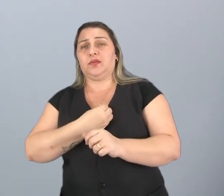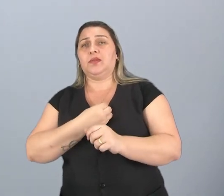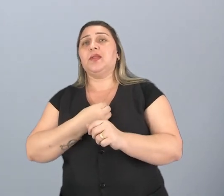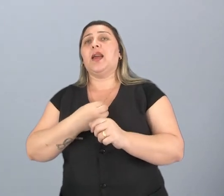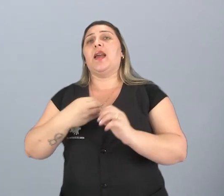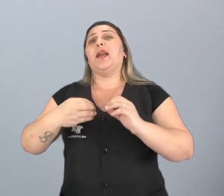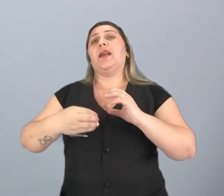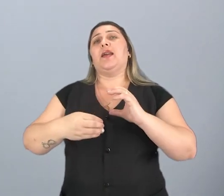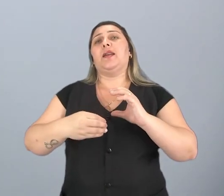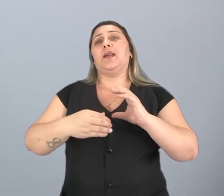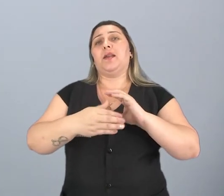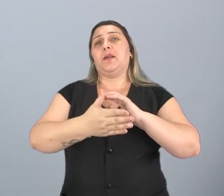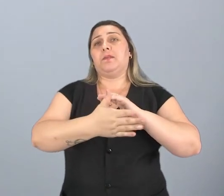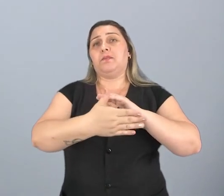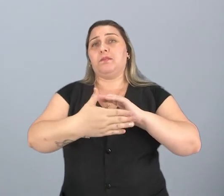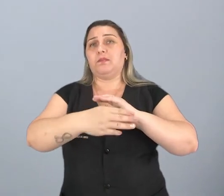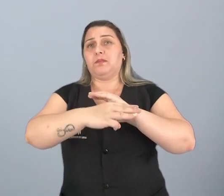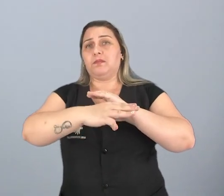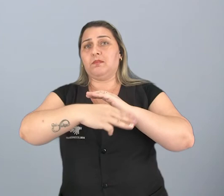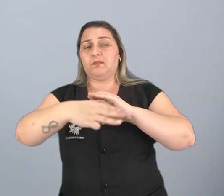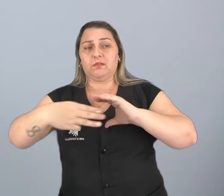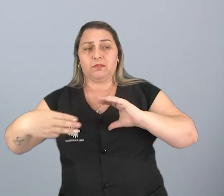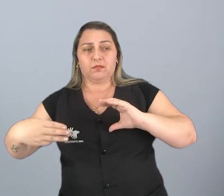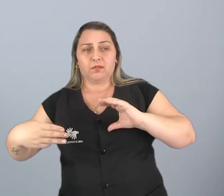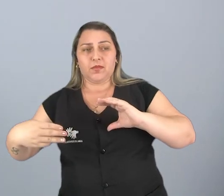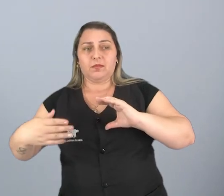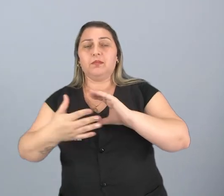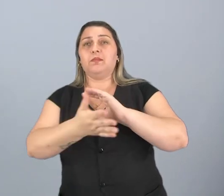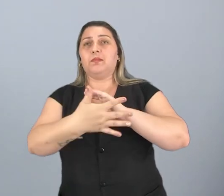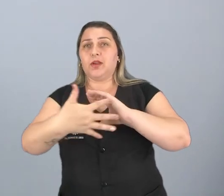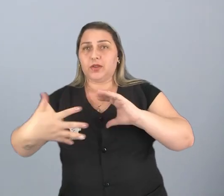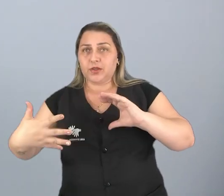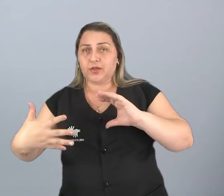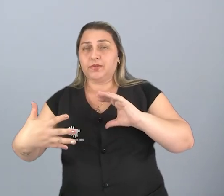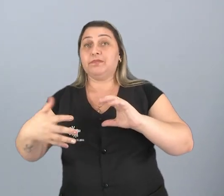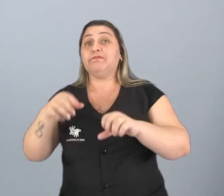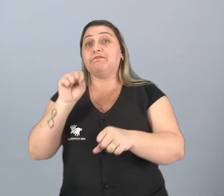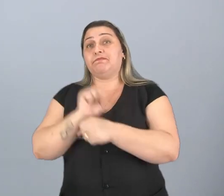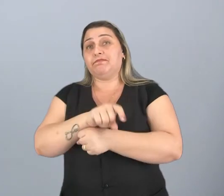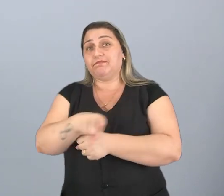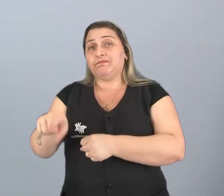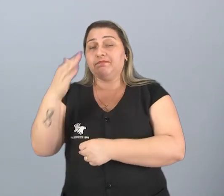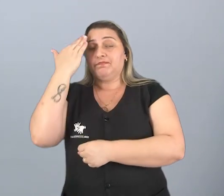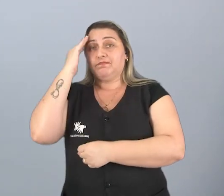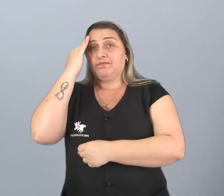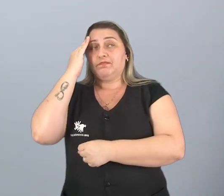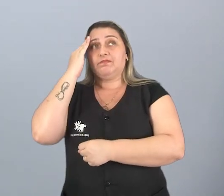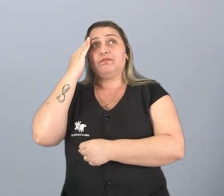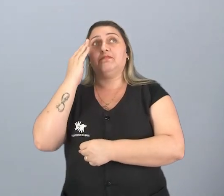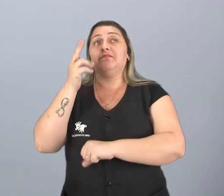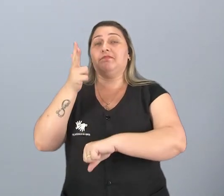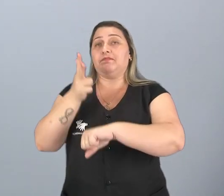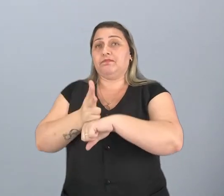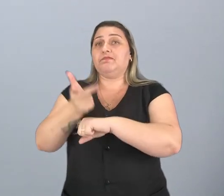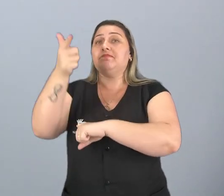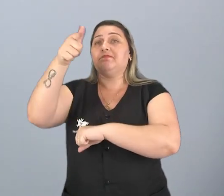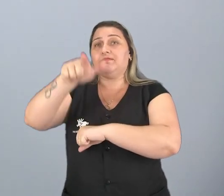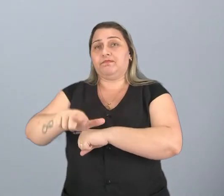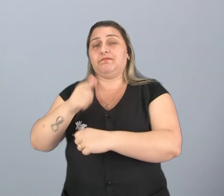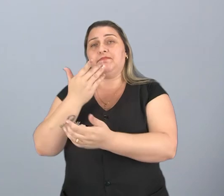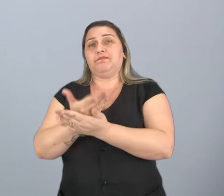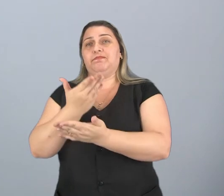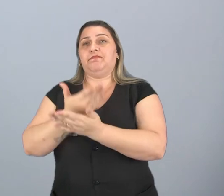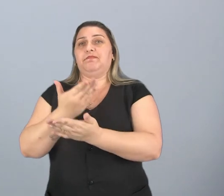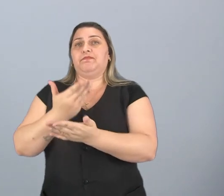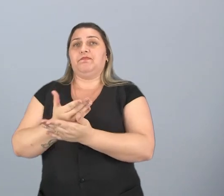em Marte, tá? Bom, pessoal, eu espero que vocês tenham compreendido. Se vocês quiserem assistir novamente essa